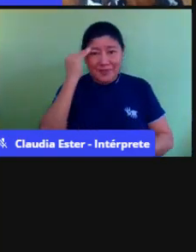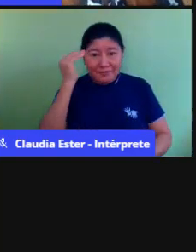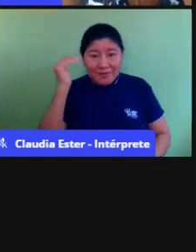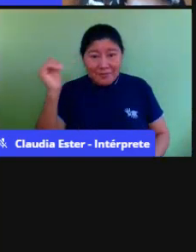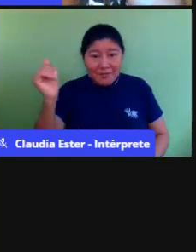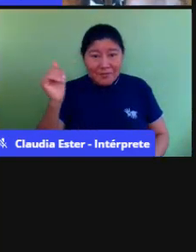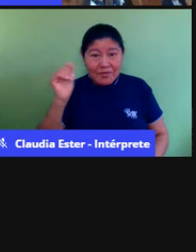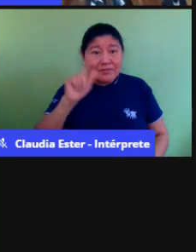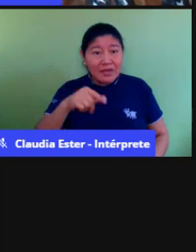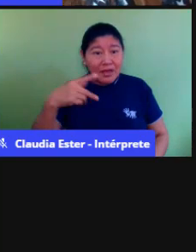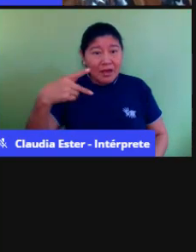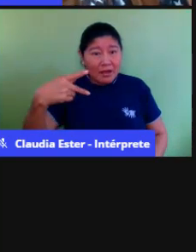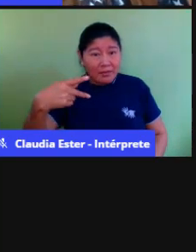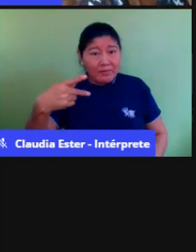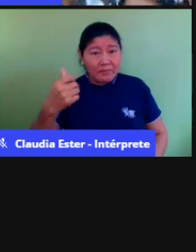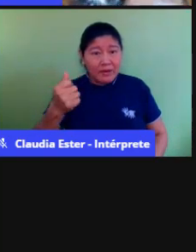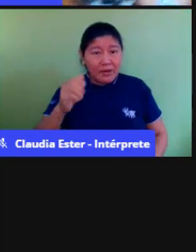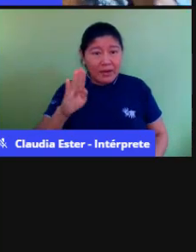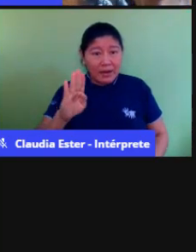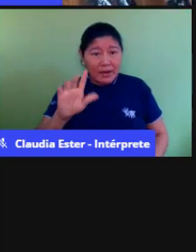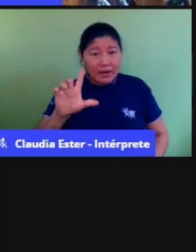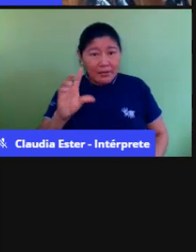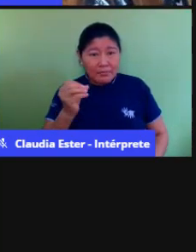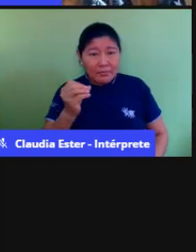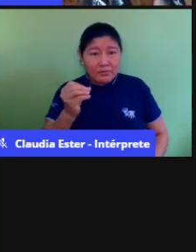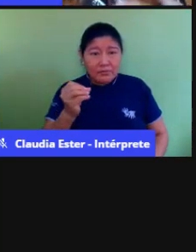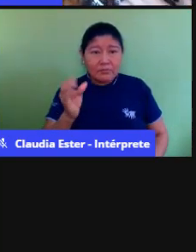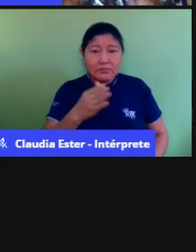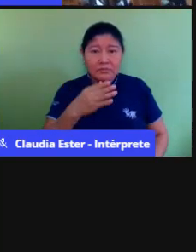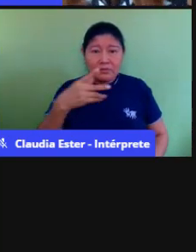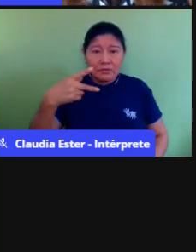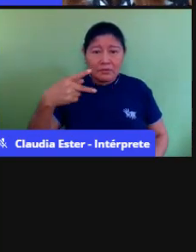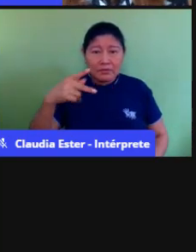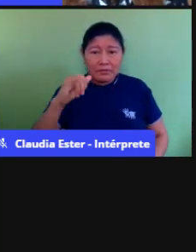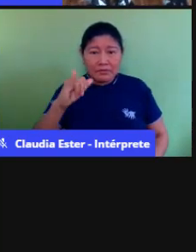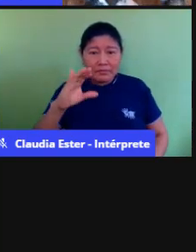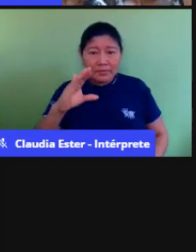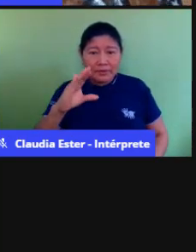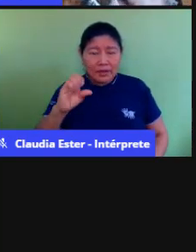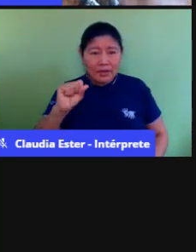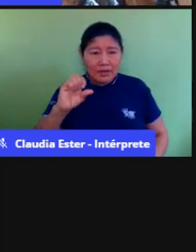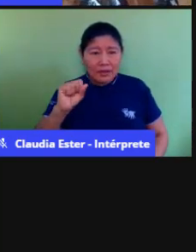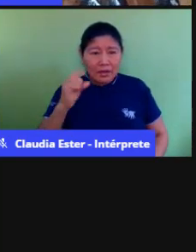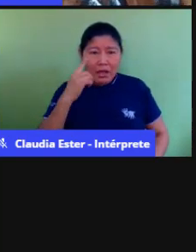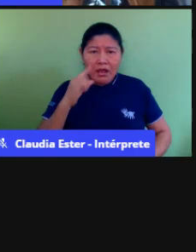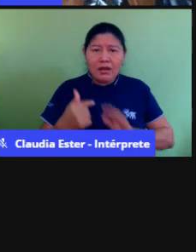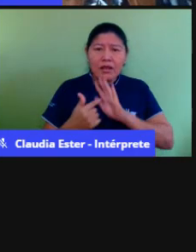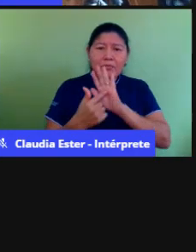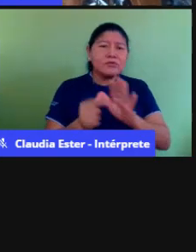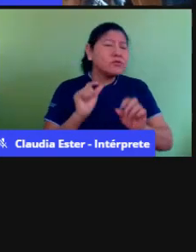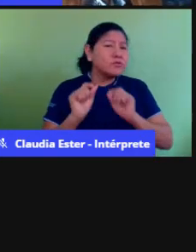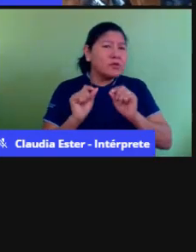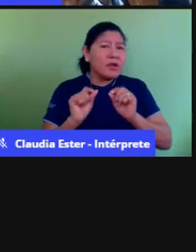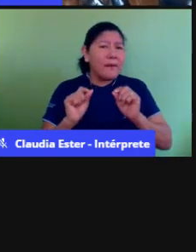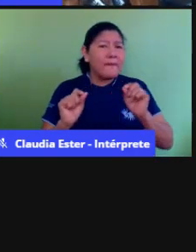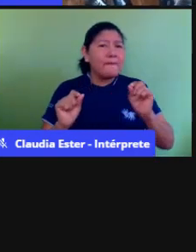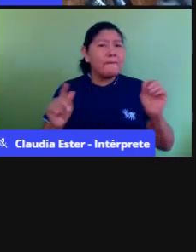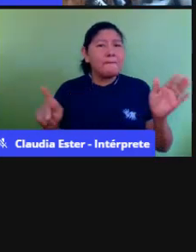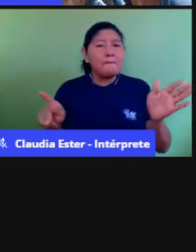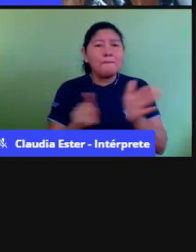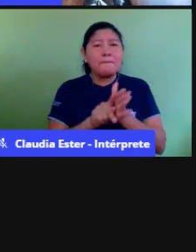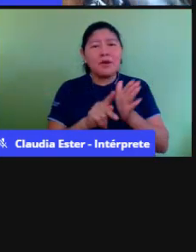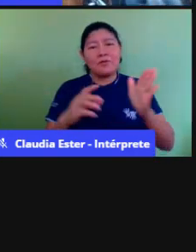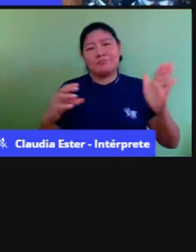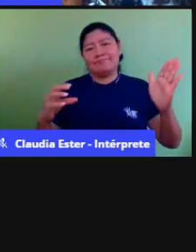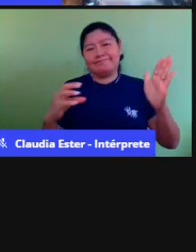touro. Algo que tivesse a sua marca, a sua cara, a sua identidade. Ele não queria outro touro, ele